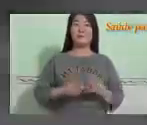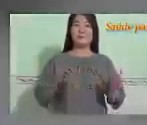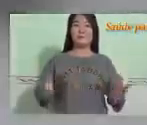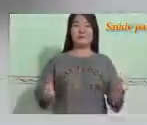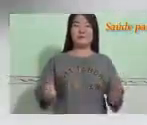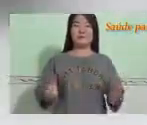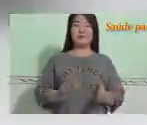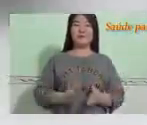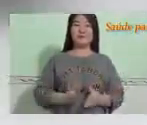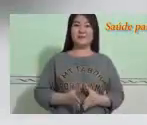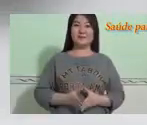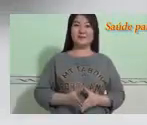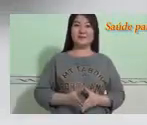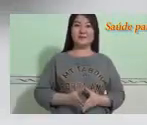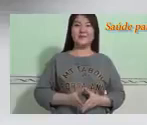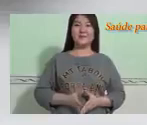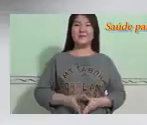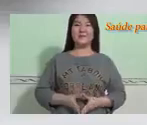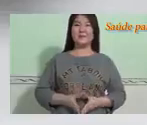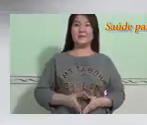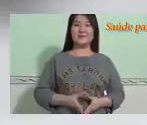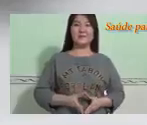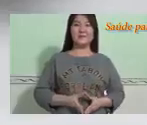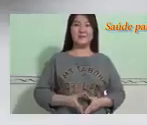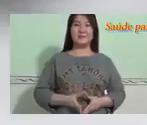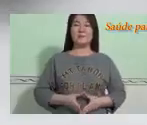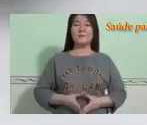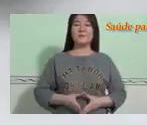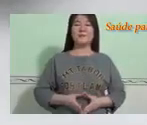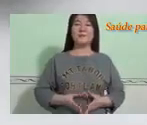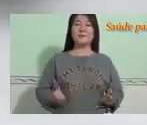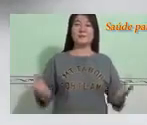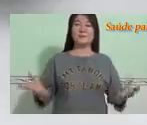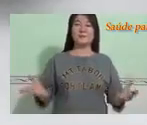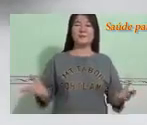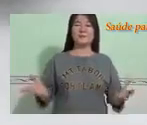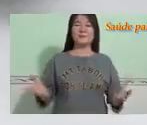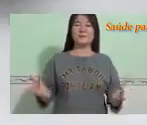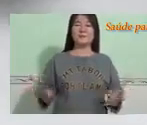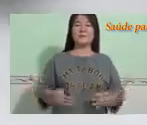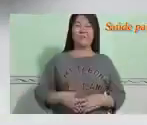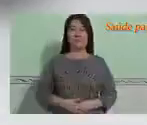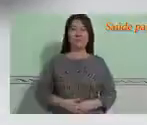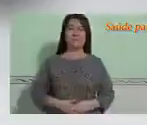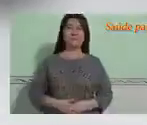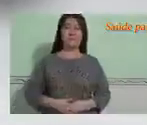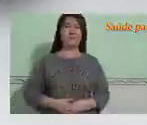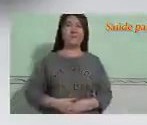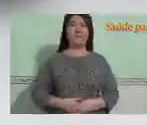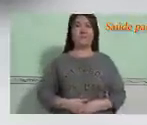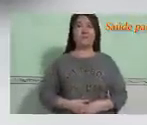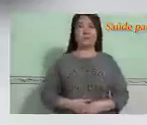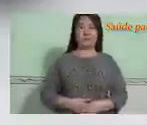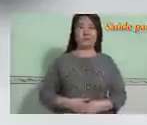vírgula, por exemplo, vírgula, além de ser essencial no desrespeito ao processo de doação e transfusão sanguínea.